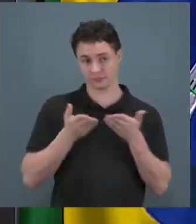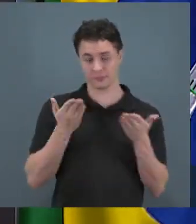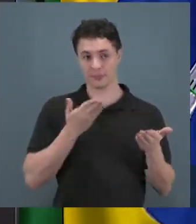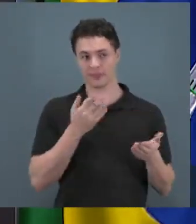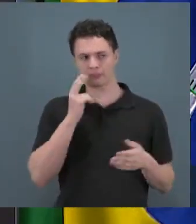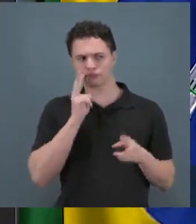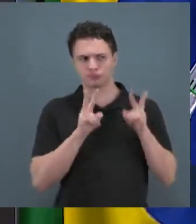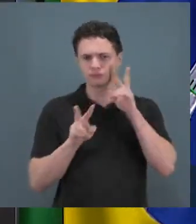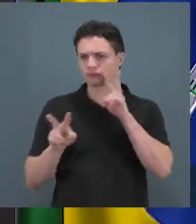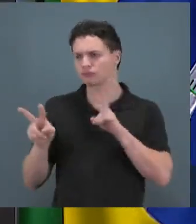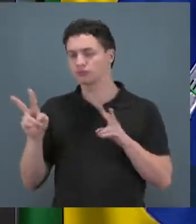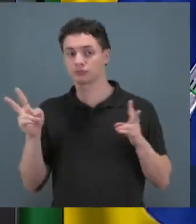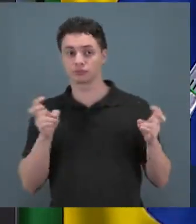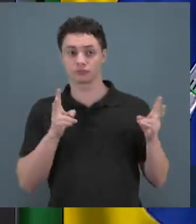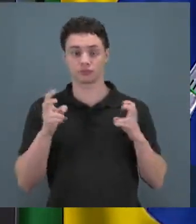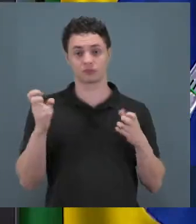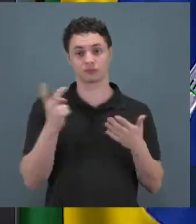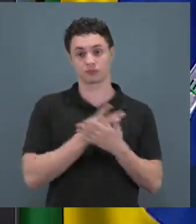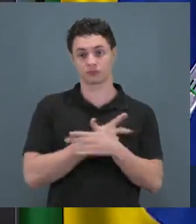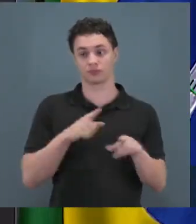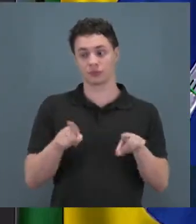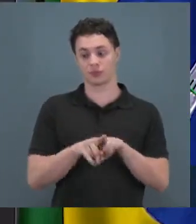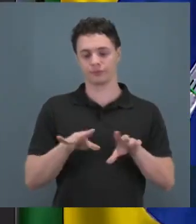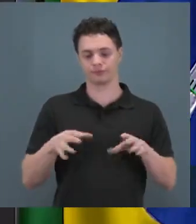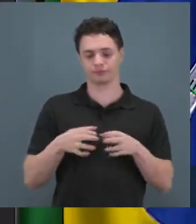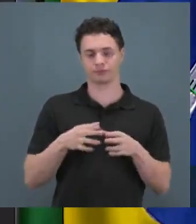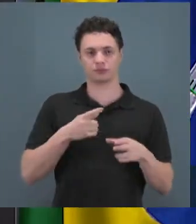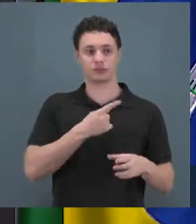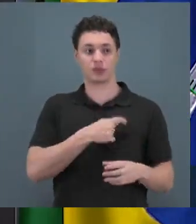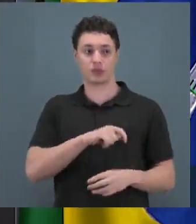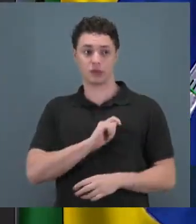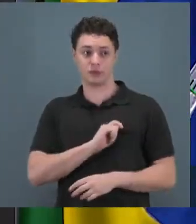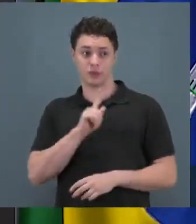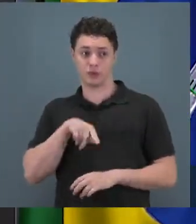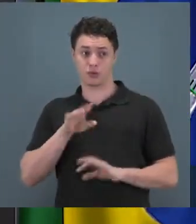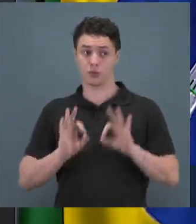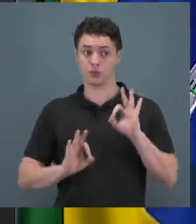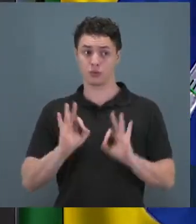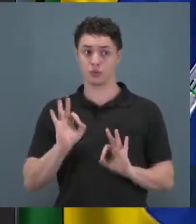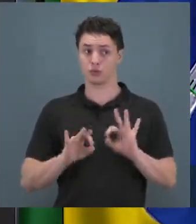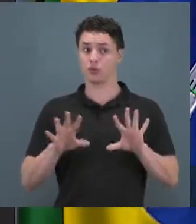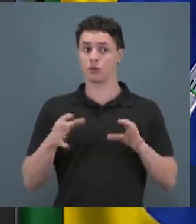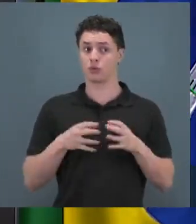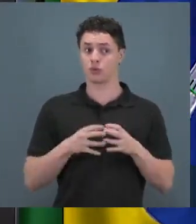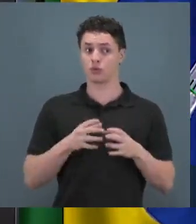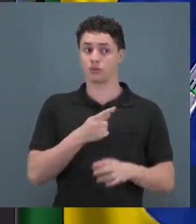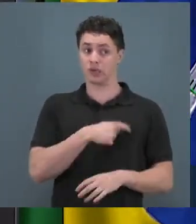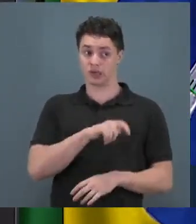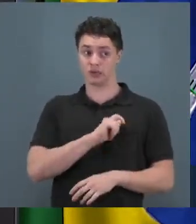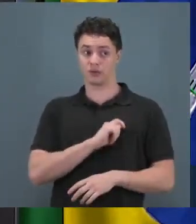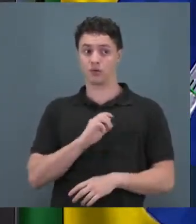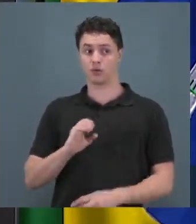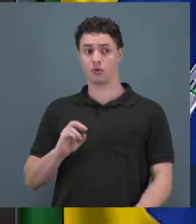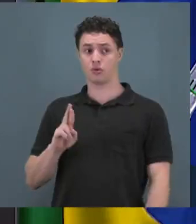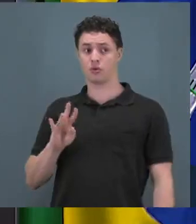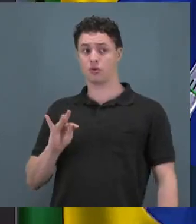nos corredores, de um grupo espanhol, desenhado por um grupo espanhol chamado Grupo